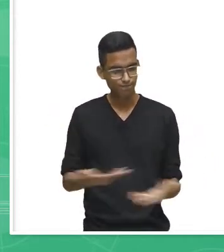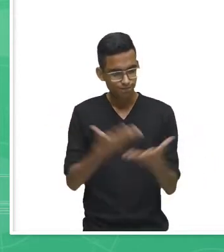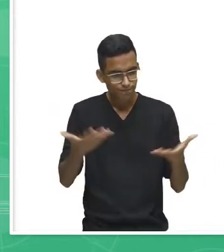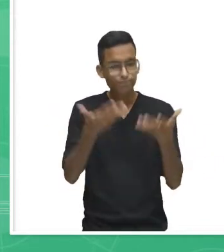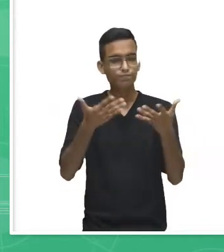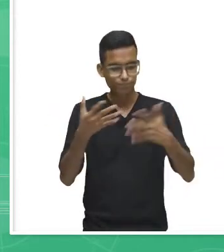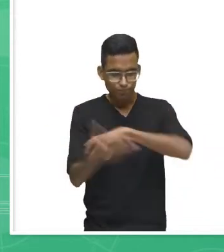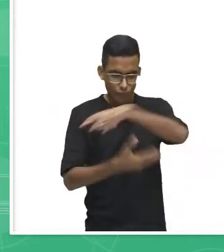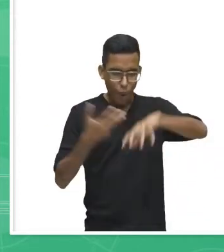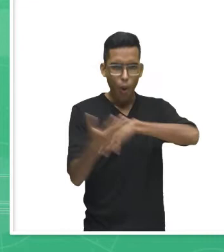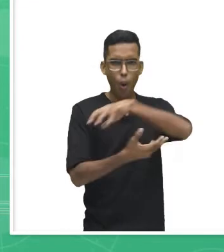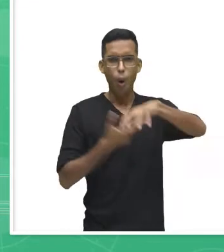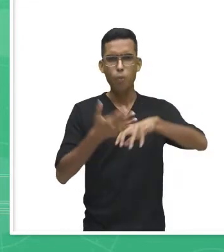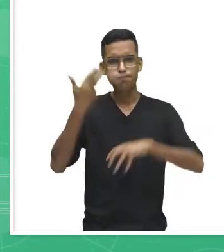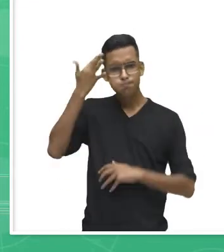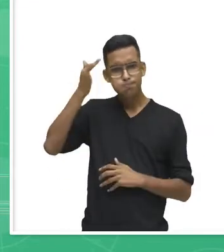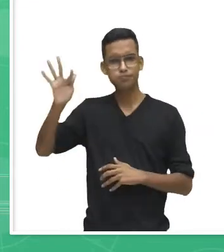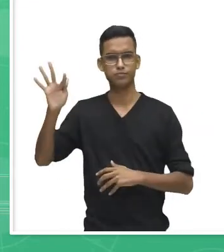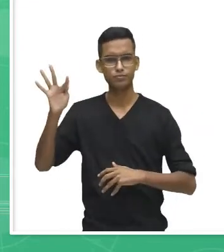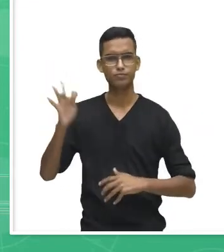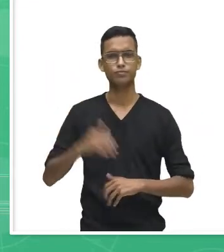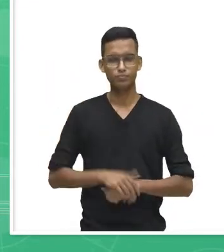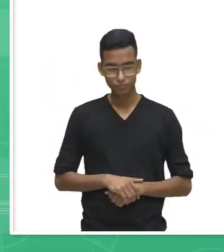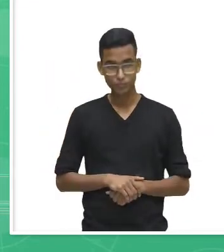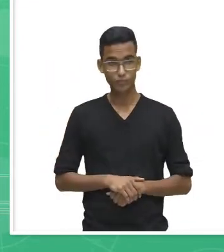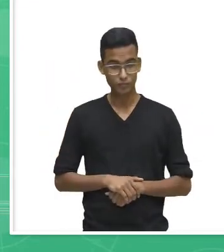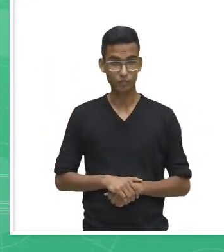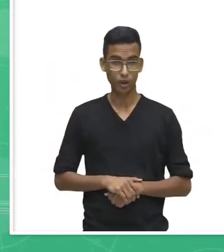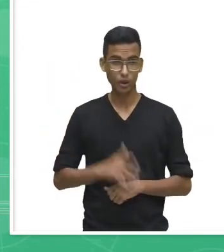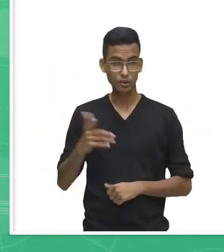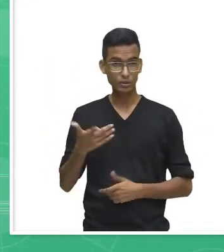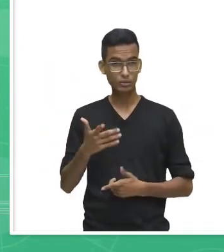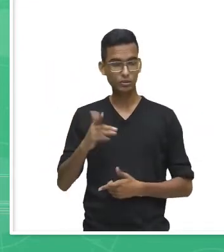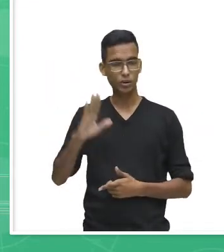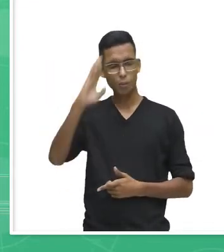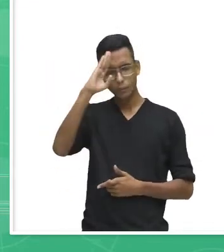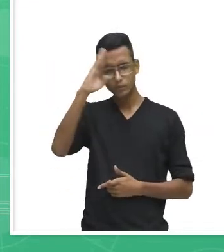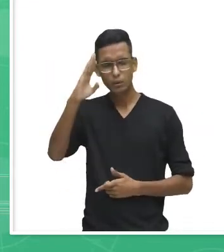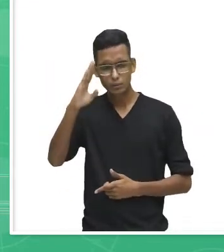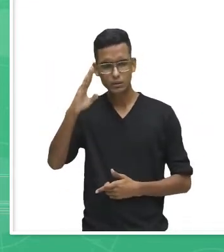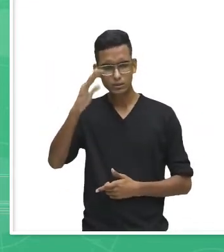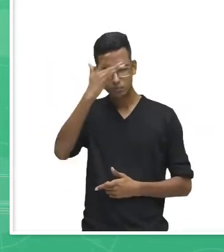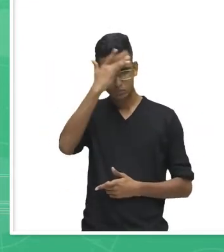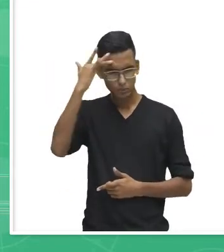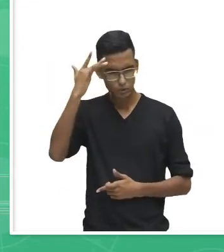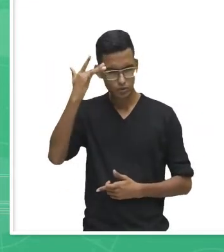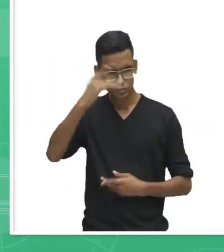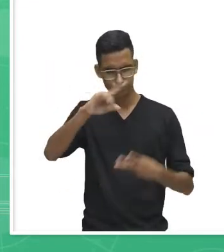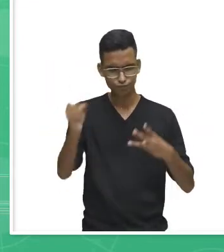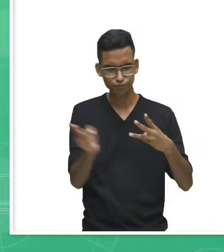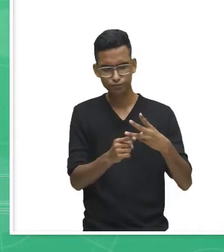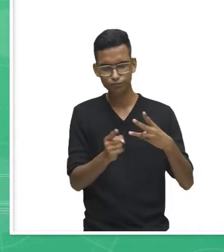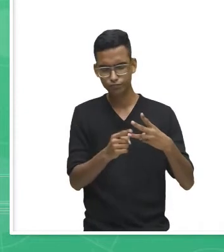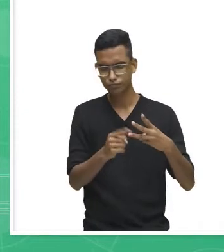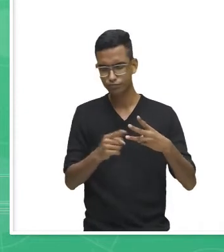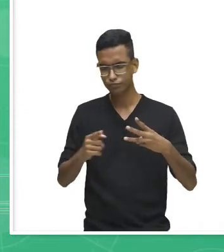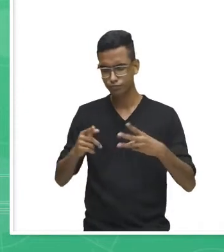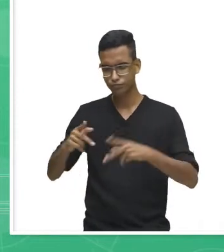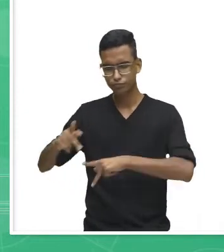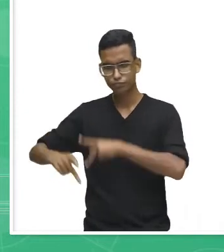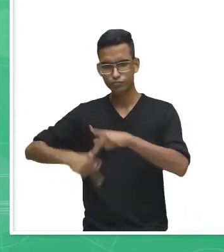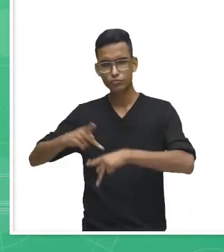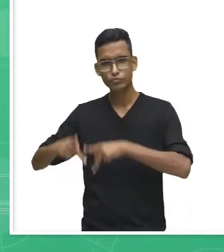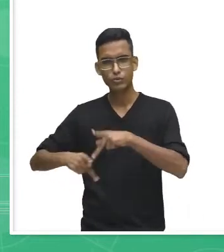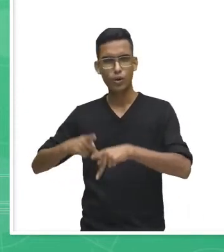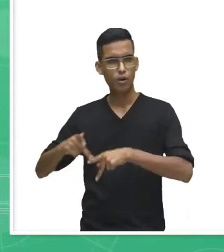circular largamente, principalmente entre os membros do terceiro estado, que possuíam aí uma maior